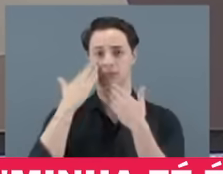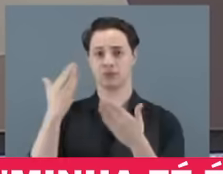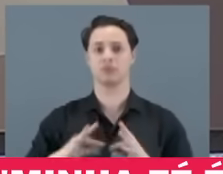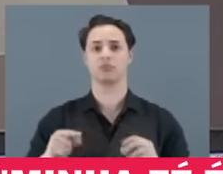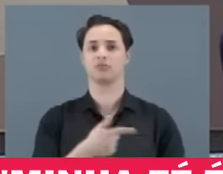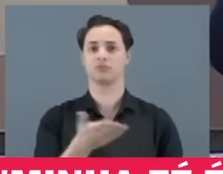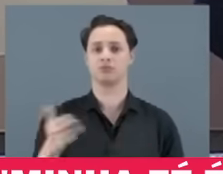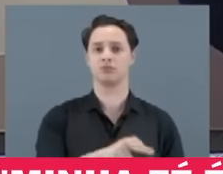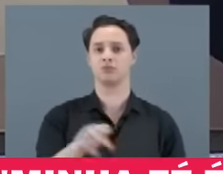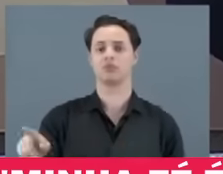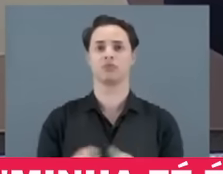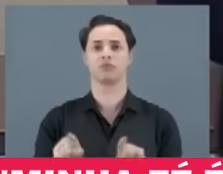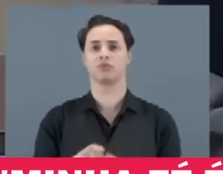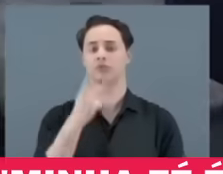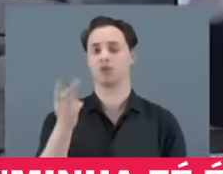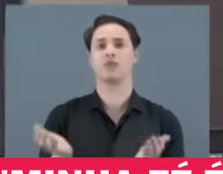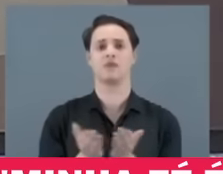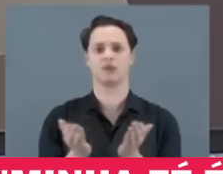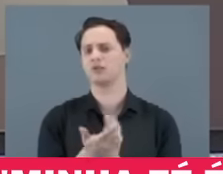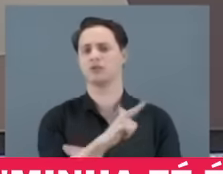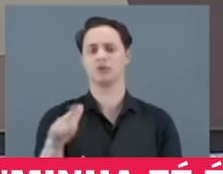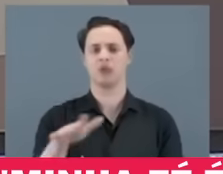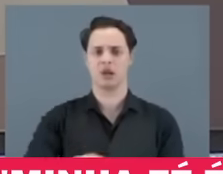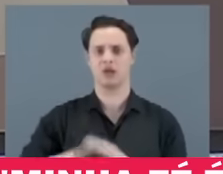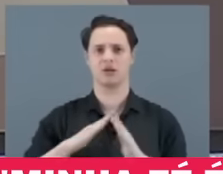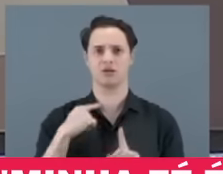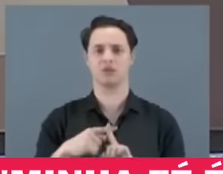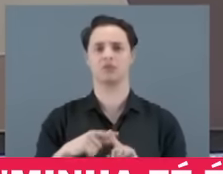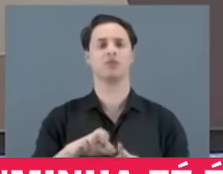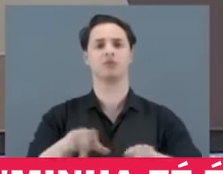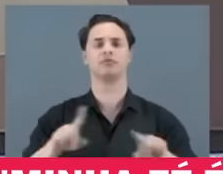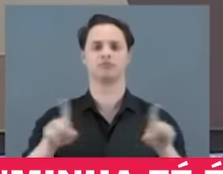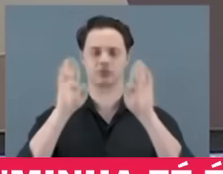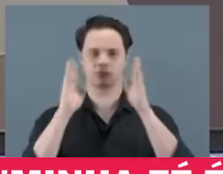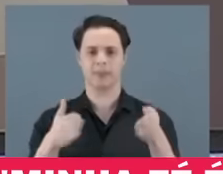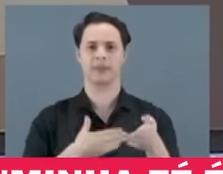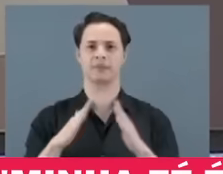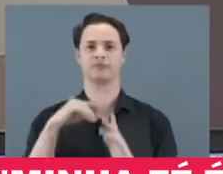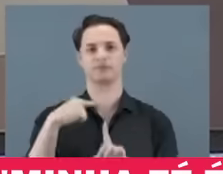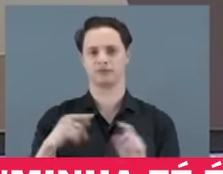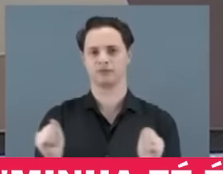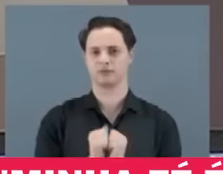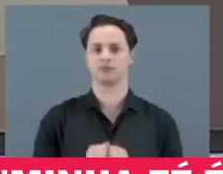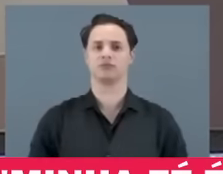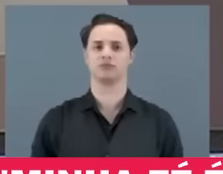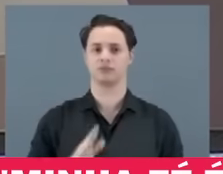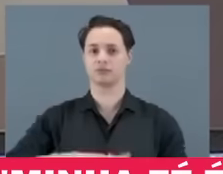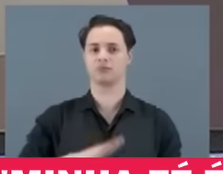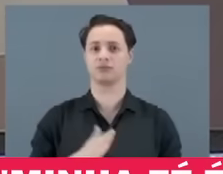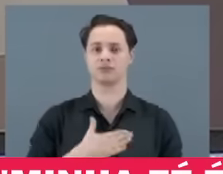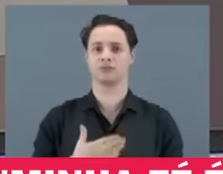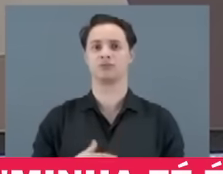todos os irmãos e me refiro também aos evangélicos e de outras denominações, mas referi especialmente àqueles que comigo compartilham desse momento para